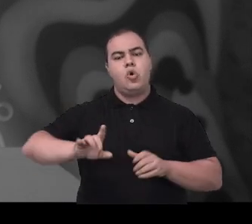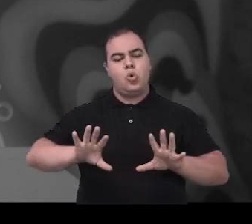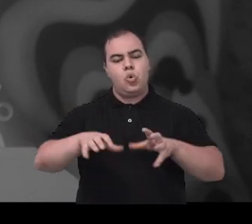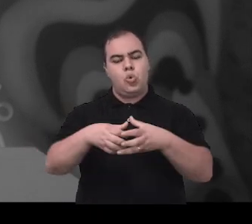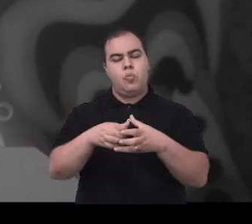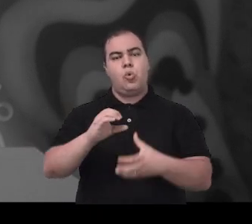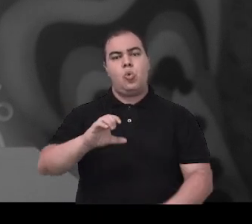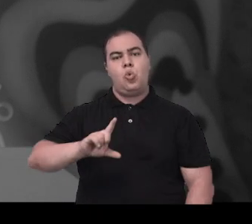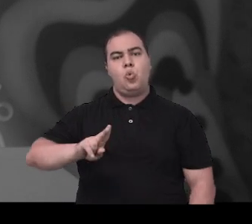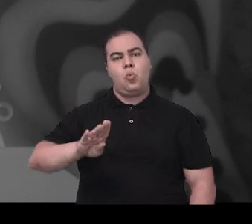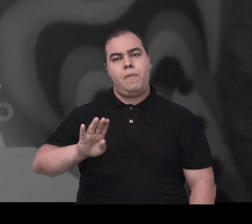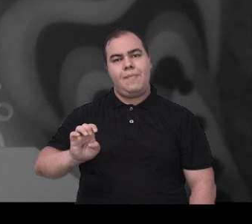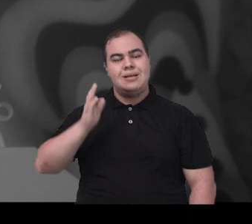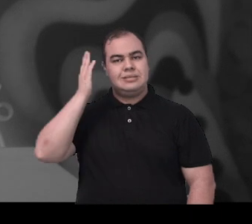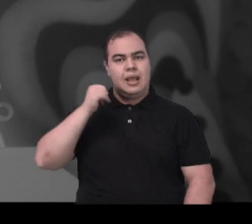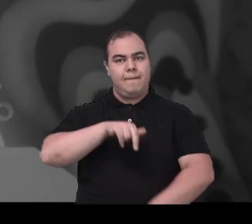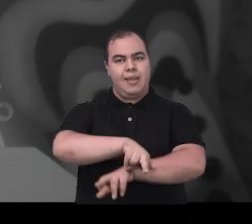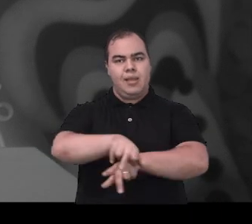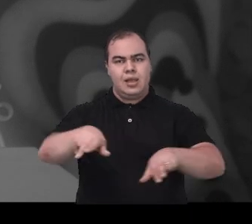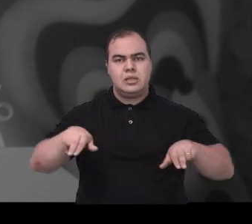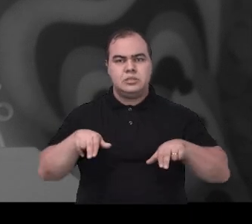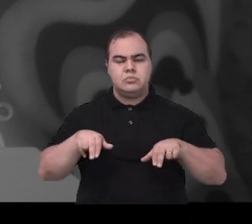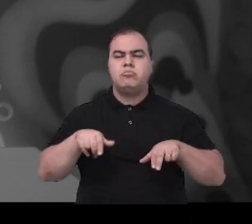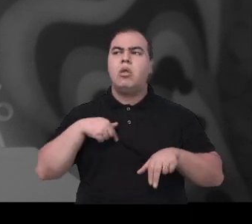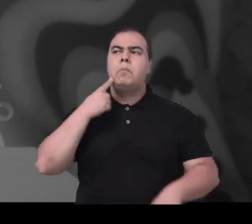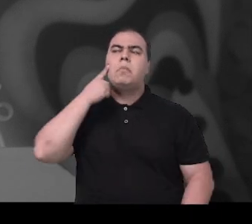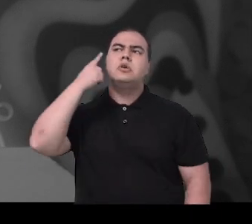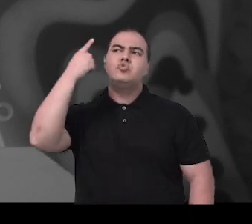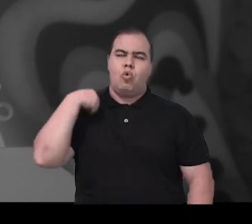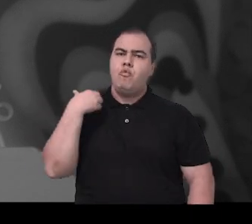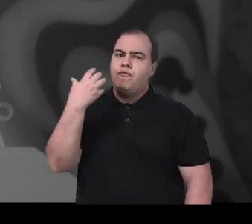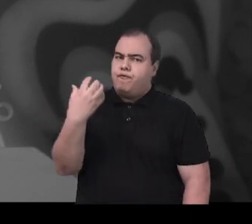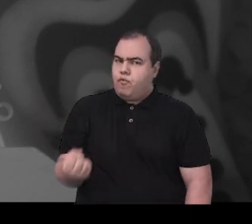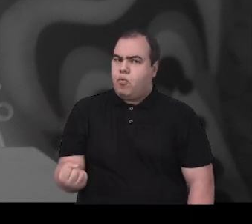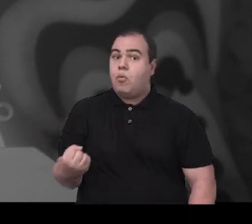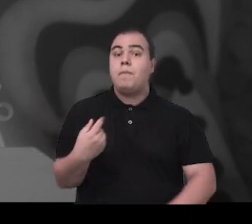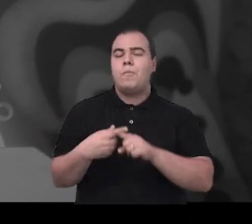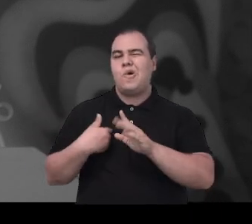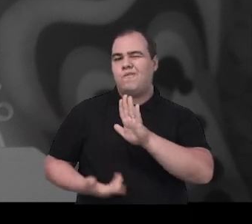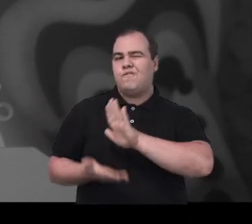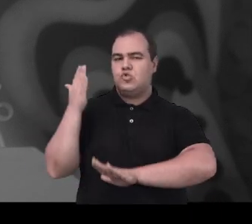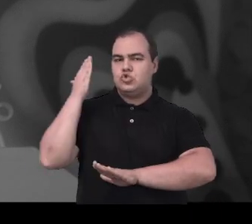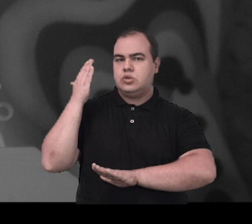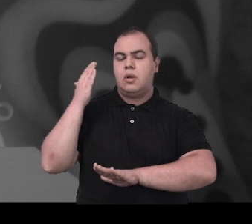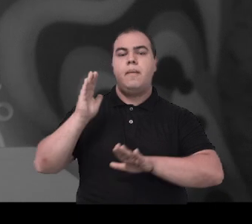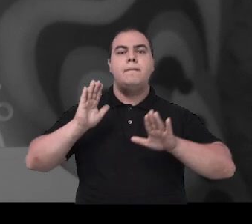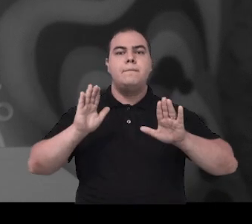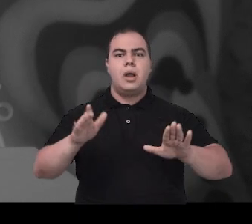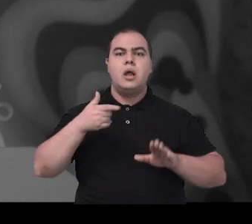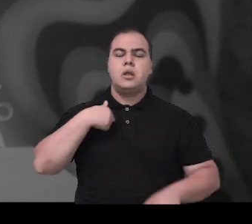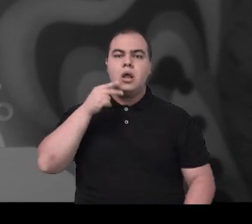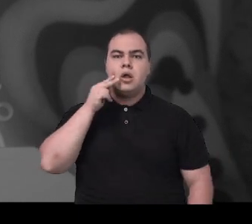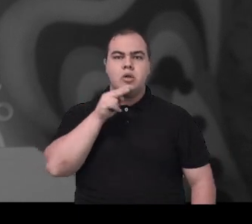Saberes, chamado pela Maria Eugênia, e ele pensou: eu vou, porque eu vou fugir. Só que